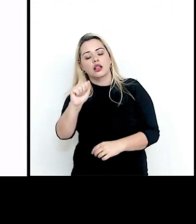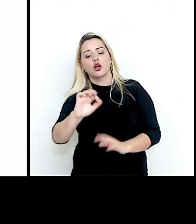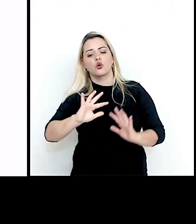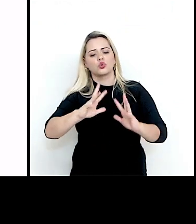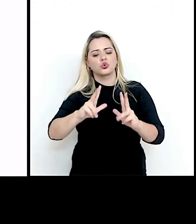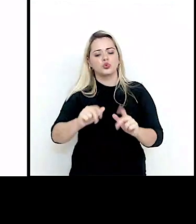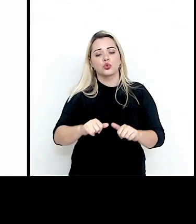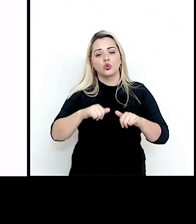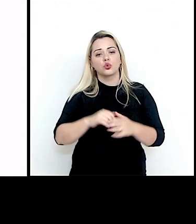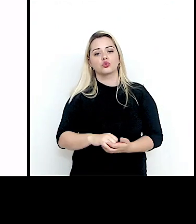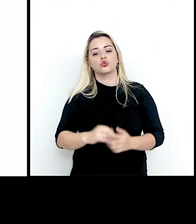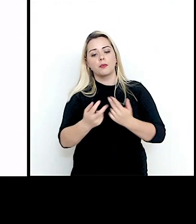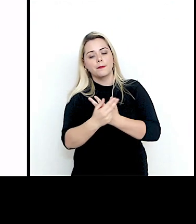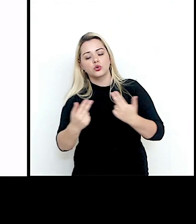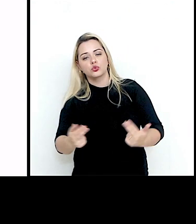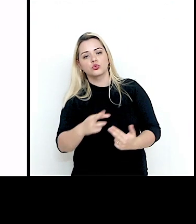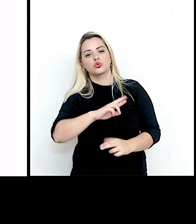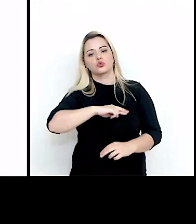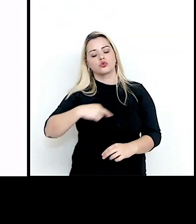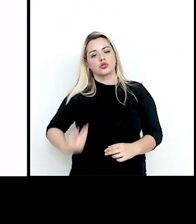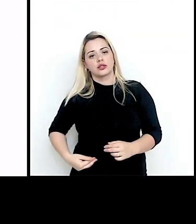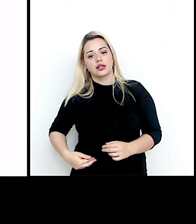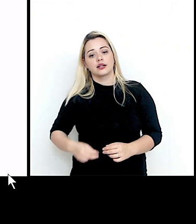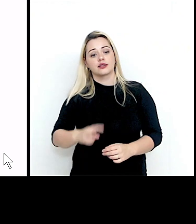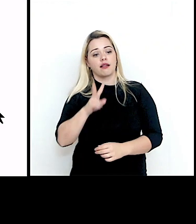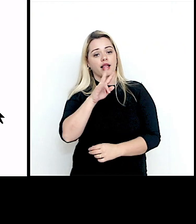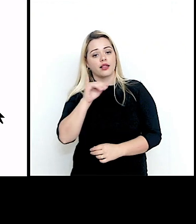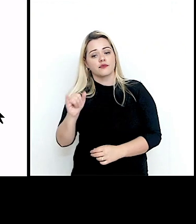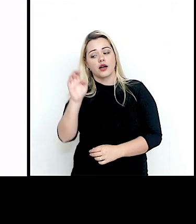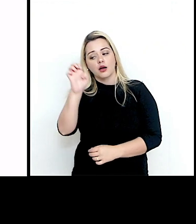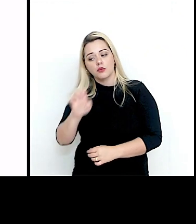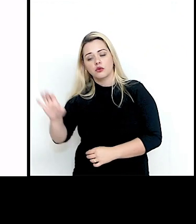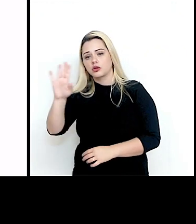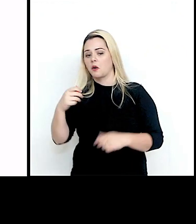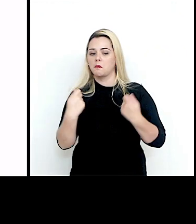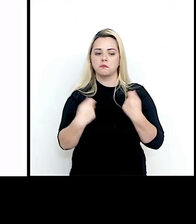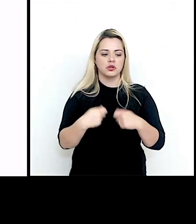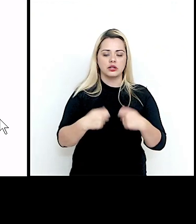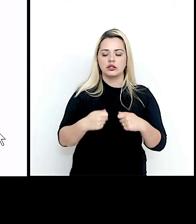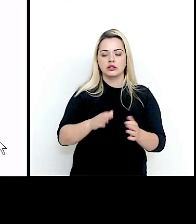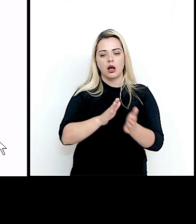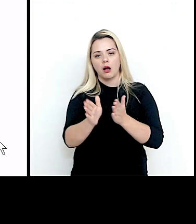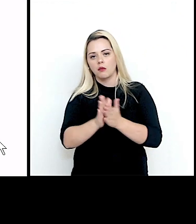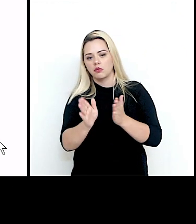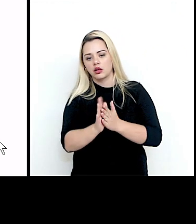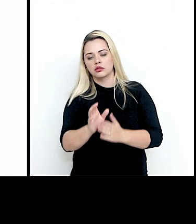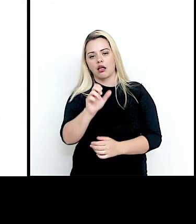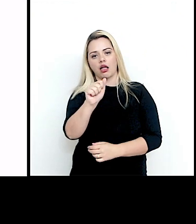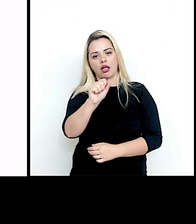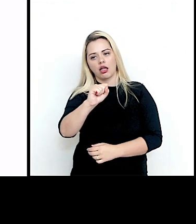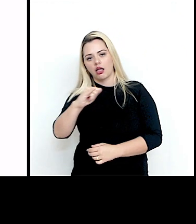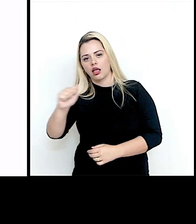chinesas que se dirigiam para a Europa não precisam passar pelo Sudeste Asiático pelo